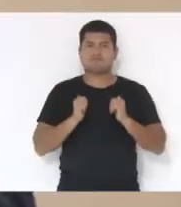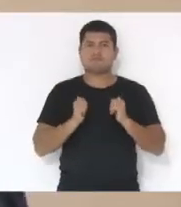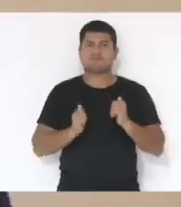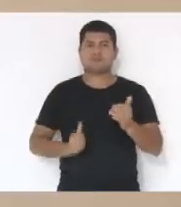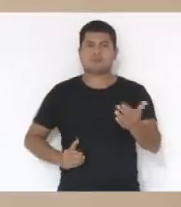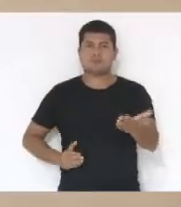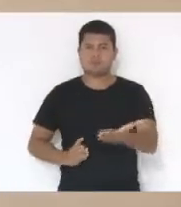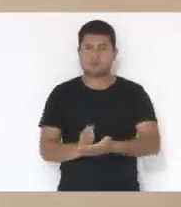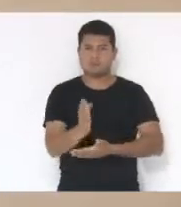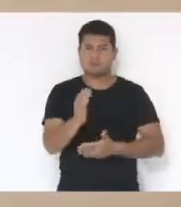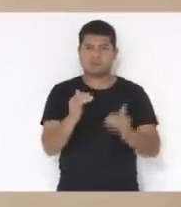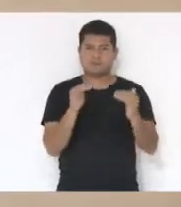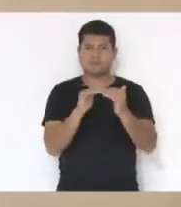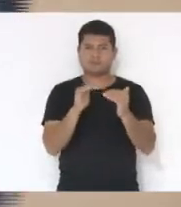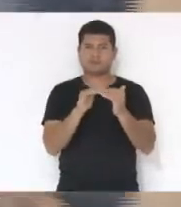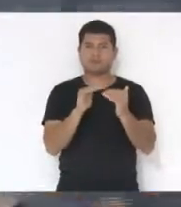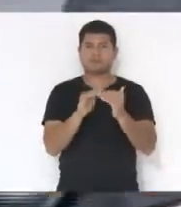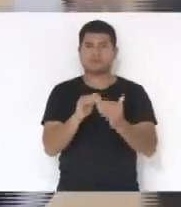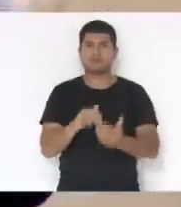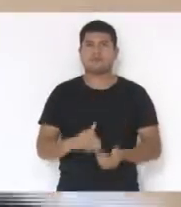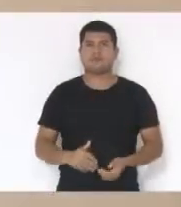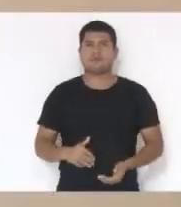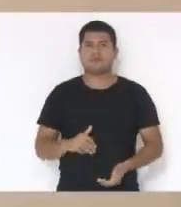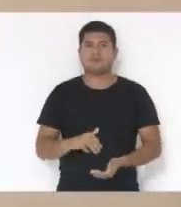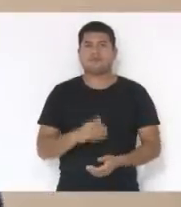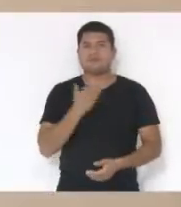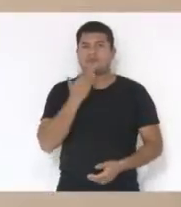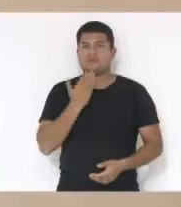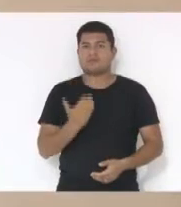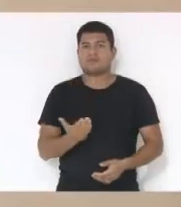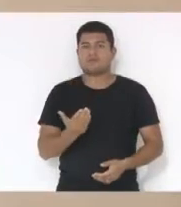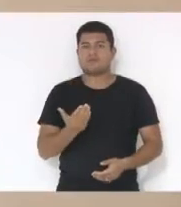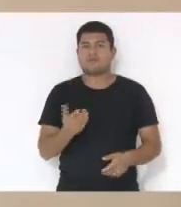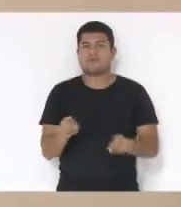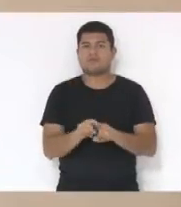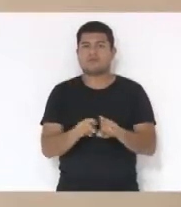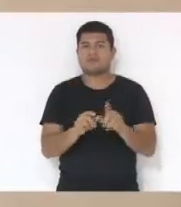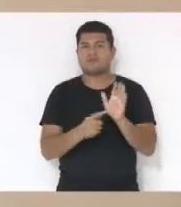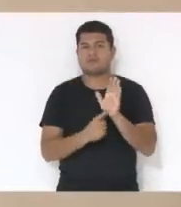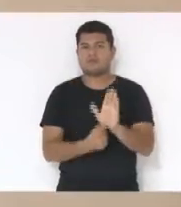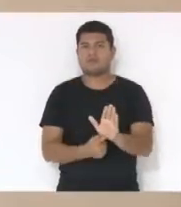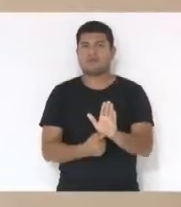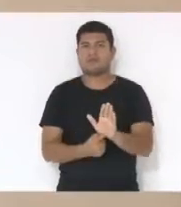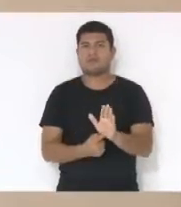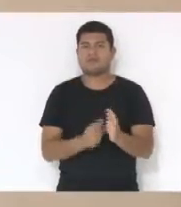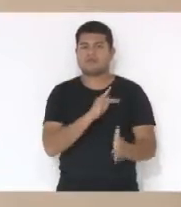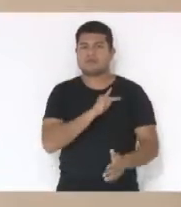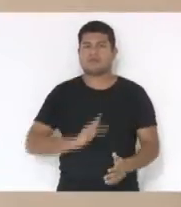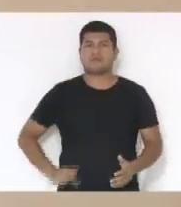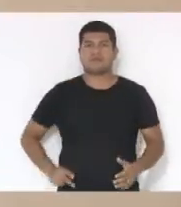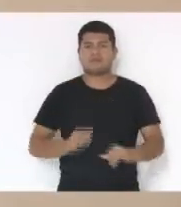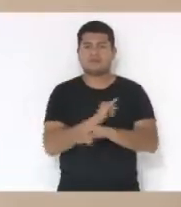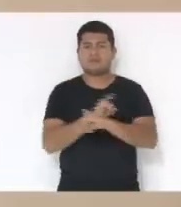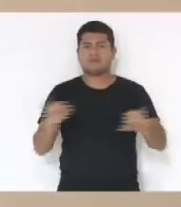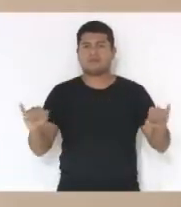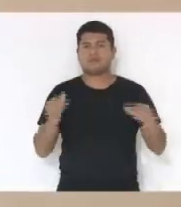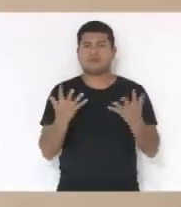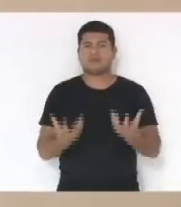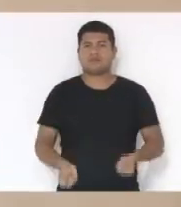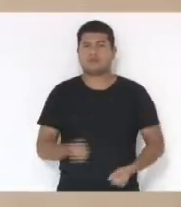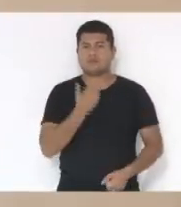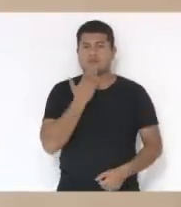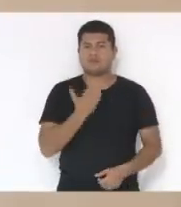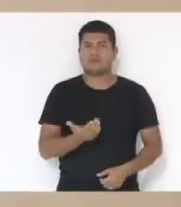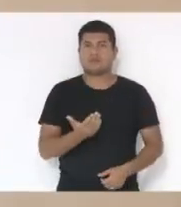encontram. Aprovado por unanimidade. Requerimentos e indicações. Esta presidência comunica que defere os seguintes